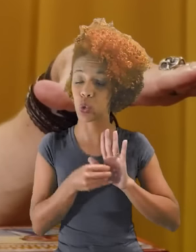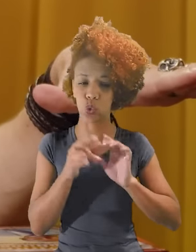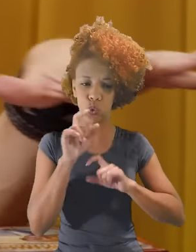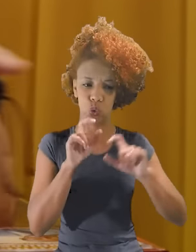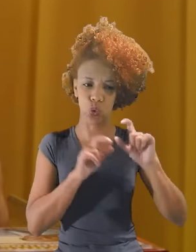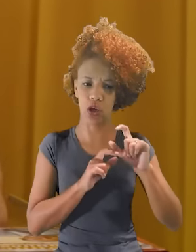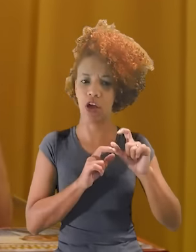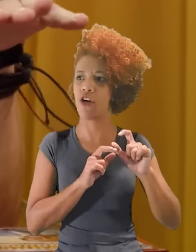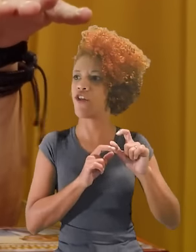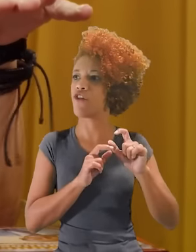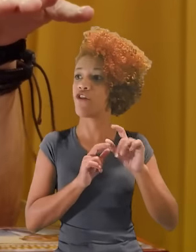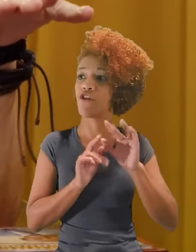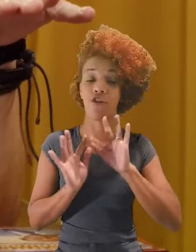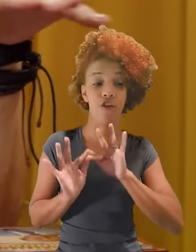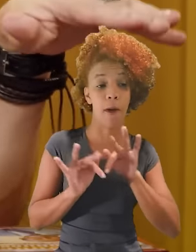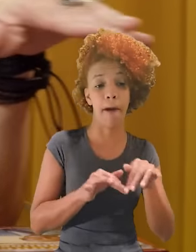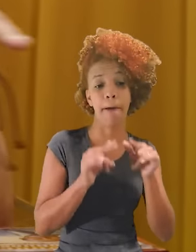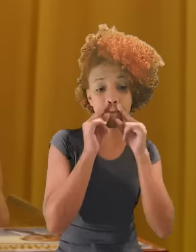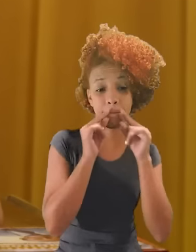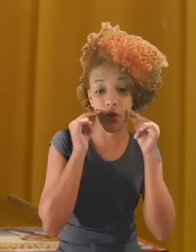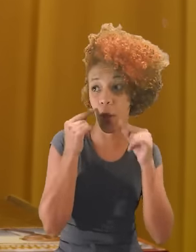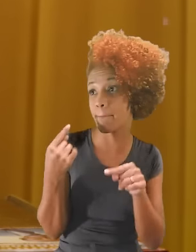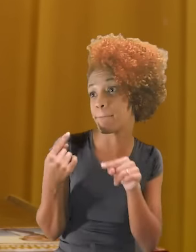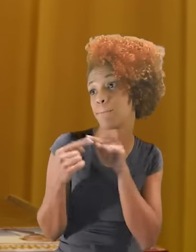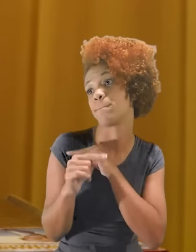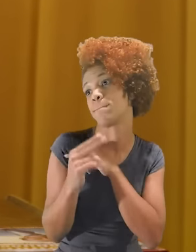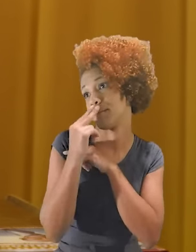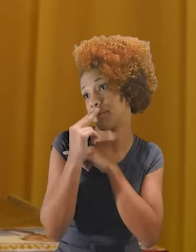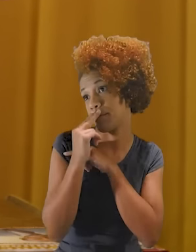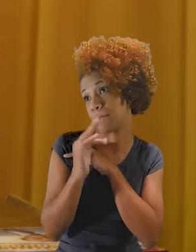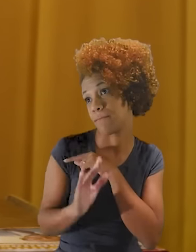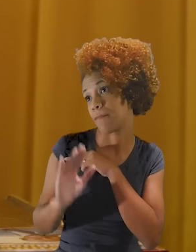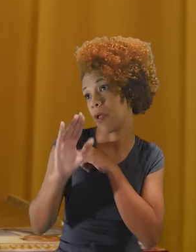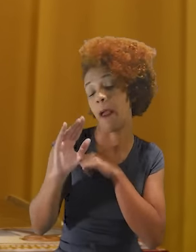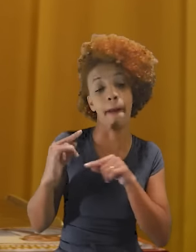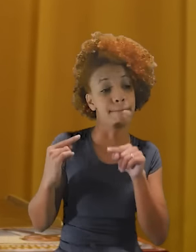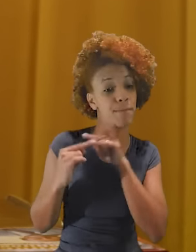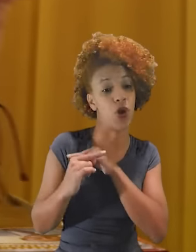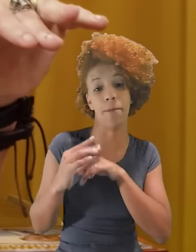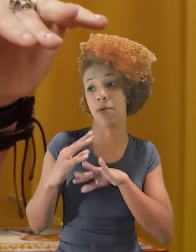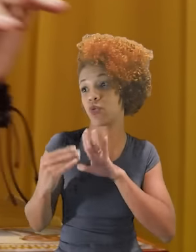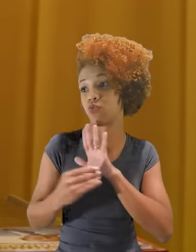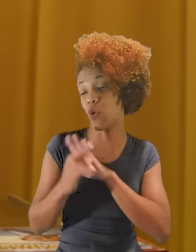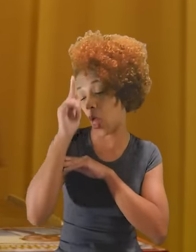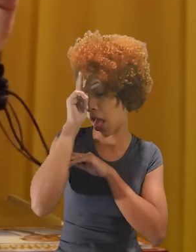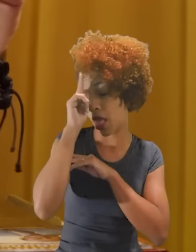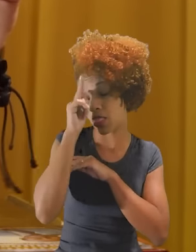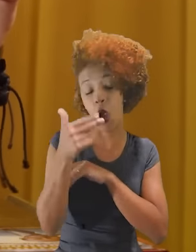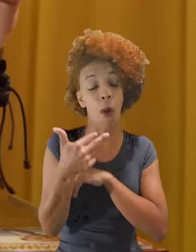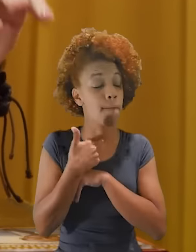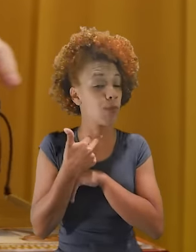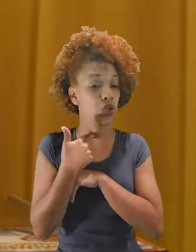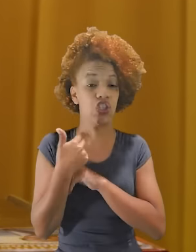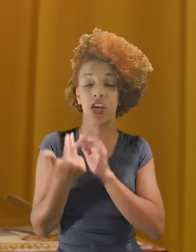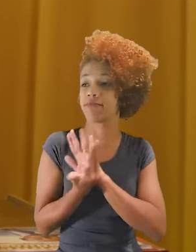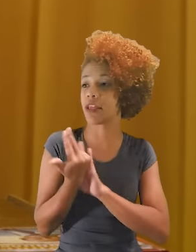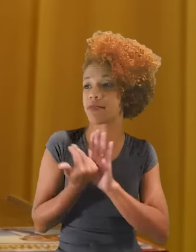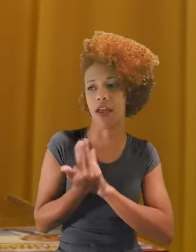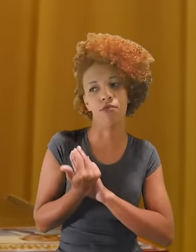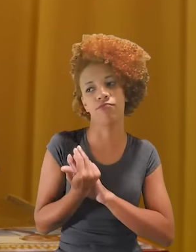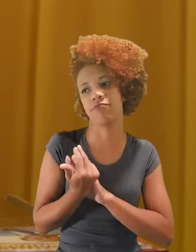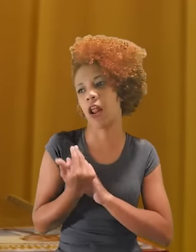desenhos do Walt Disney foram abolidos. O Bigodinho proibiu qualquer tipo de desenho da Walt Disney na Alemanha, não podia entrar. Então assim, pô,